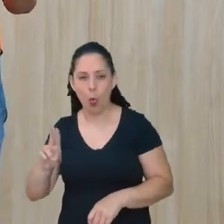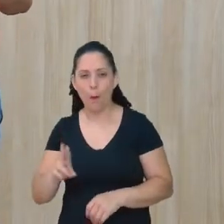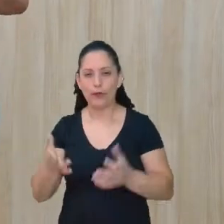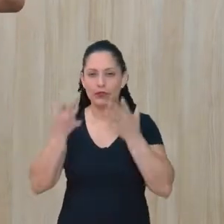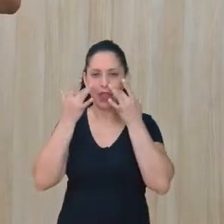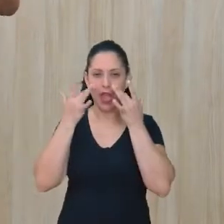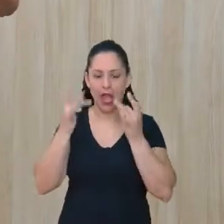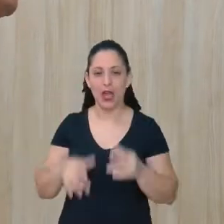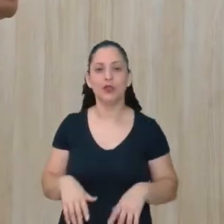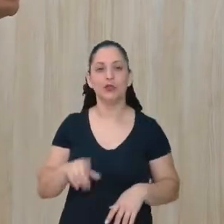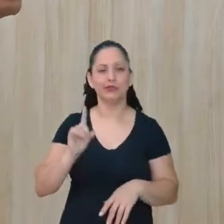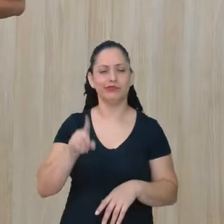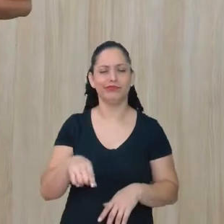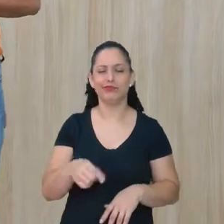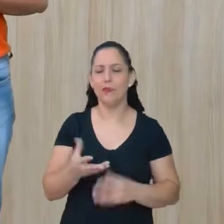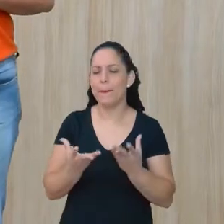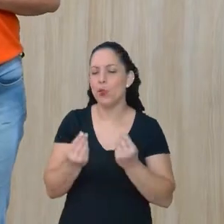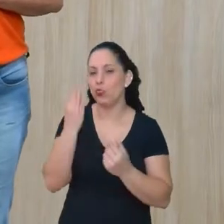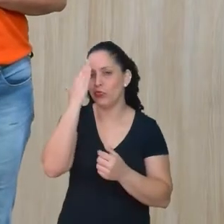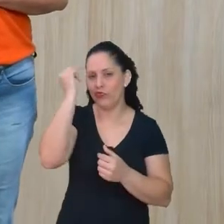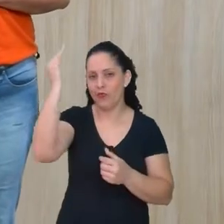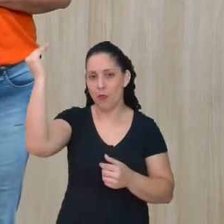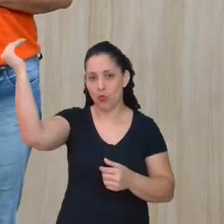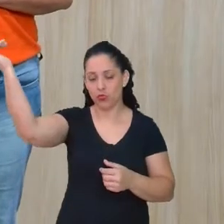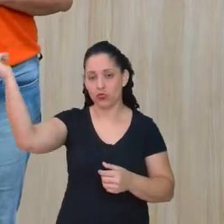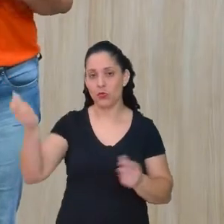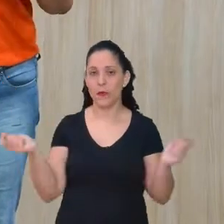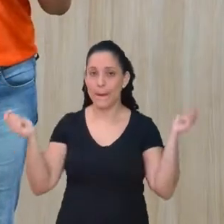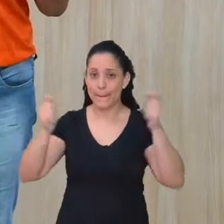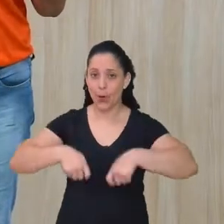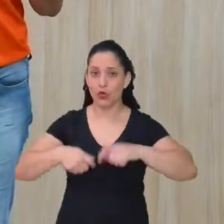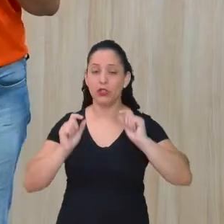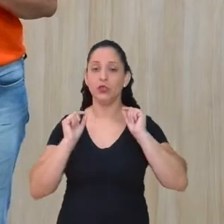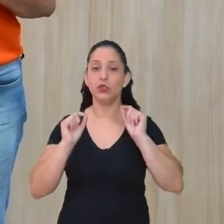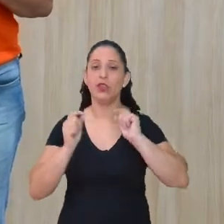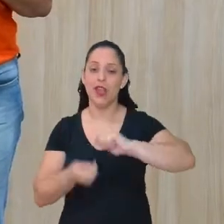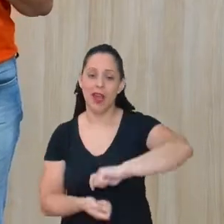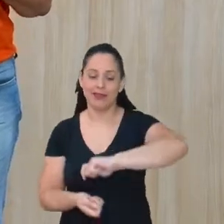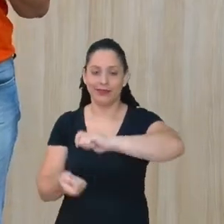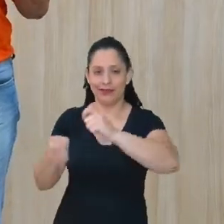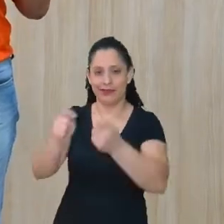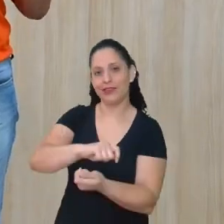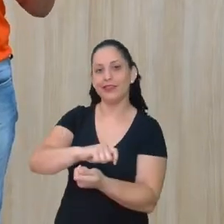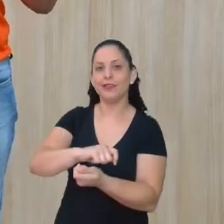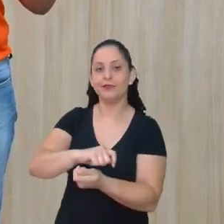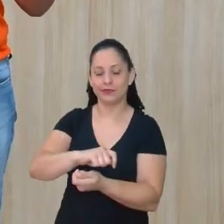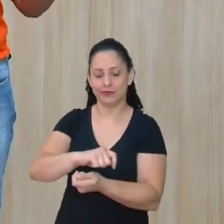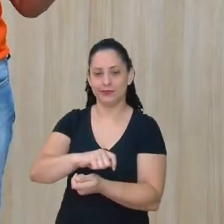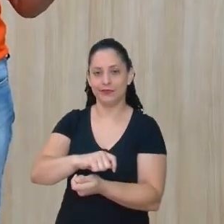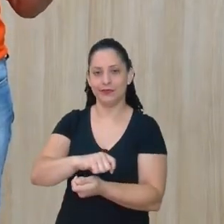teatro mundial, e você pode criar a ela uma roupagem mais